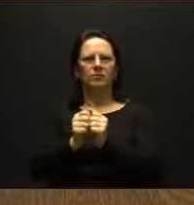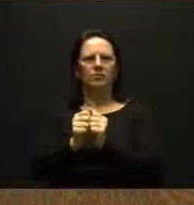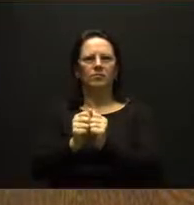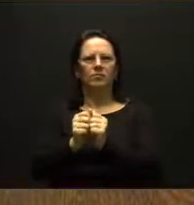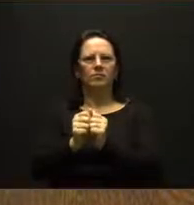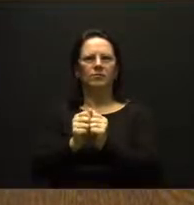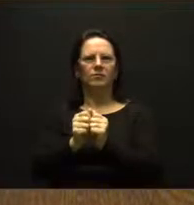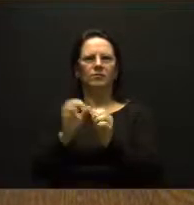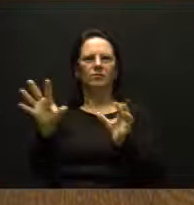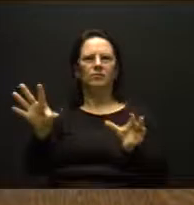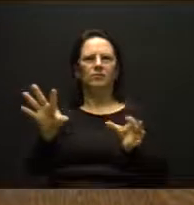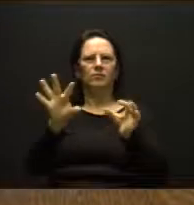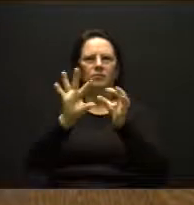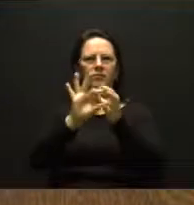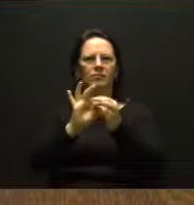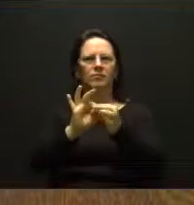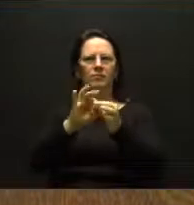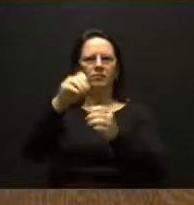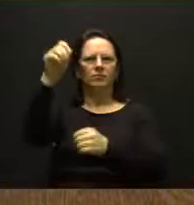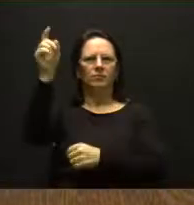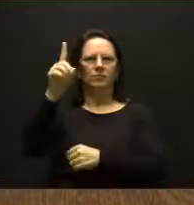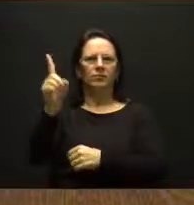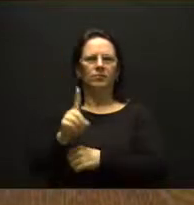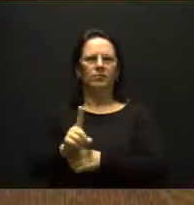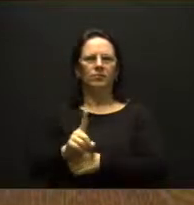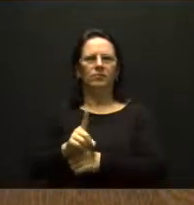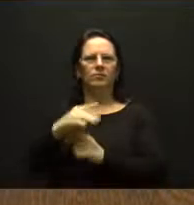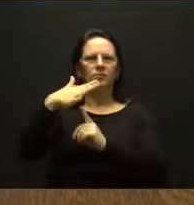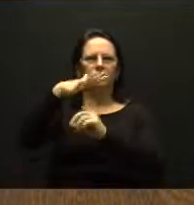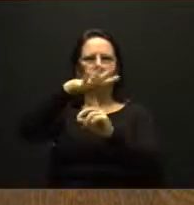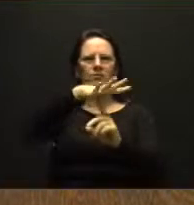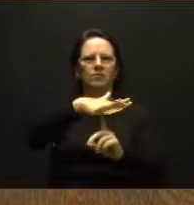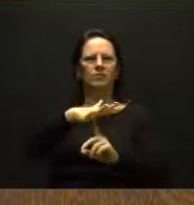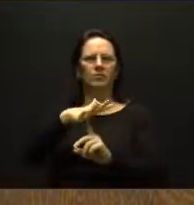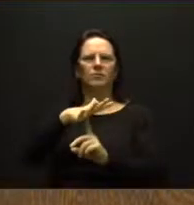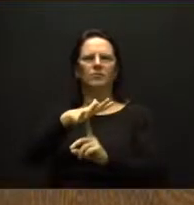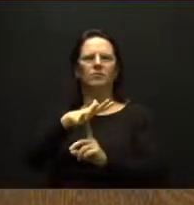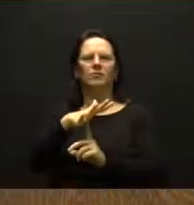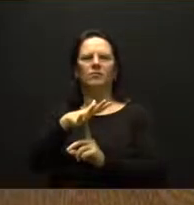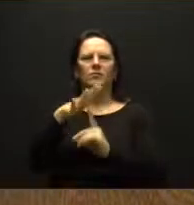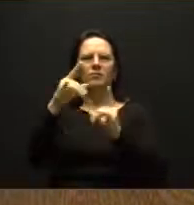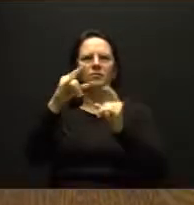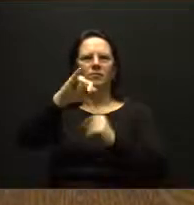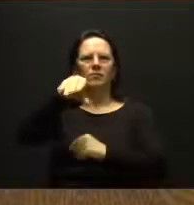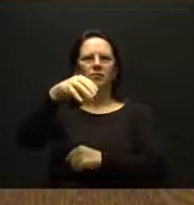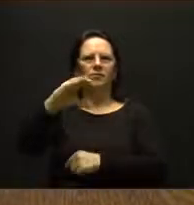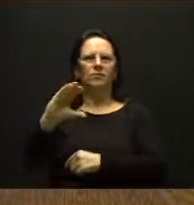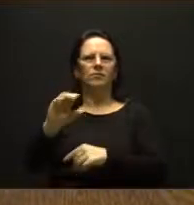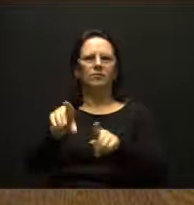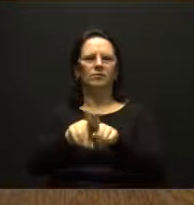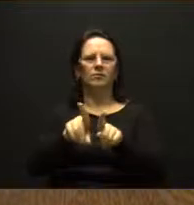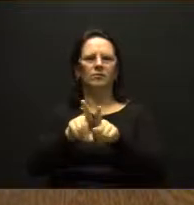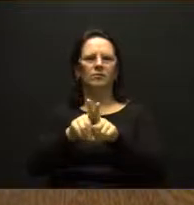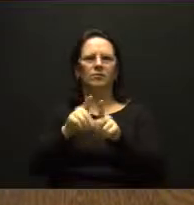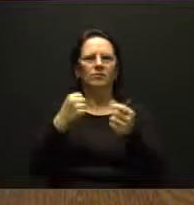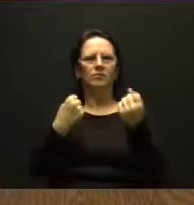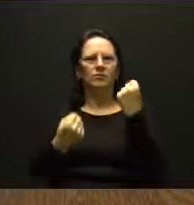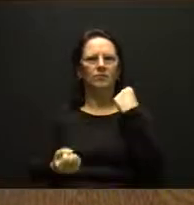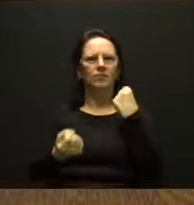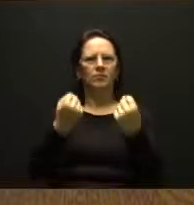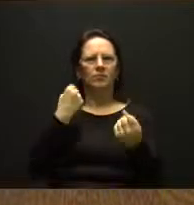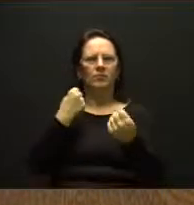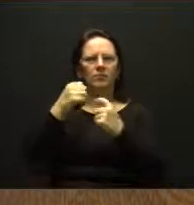religar os poços e energia elétrica na praça independência no jardim casqueiro encaminhas implantação de uma academia ao ar livre